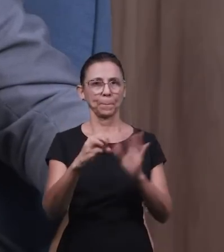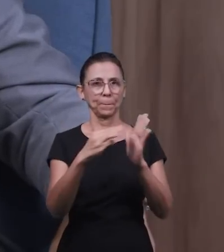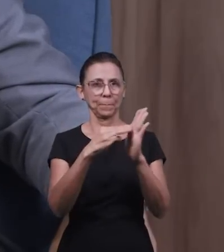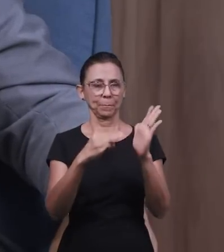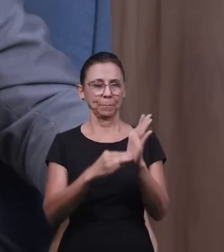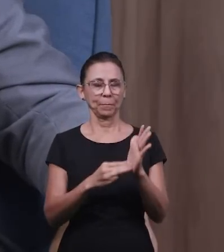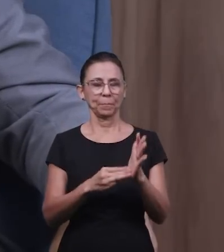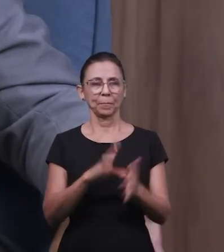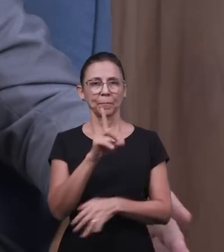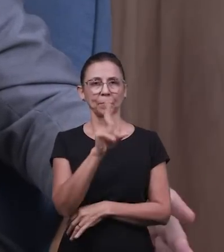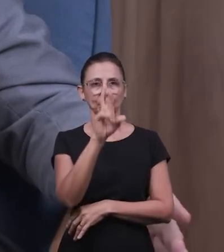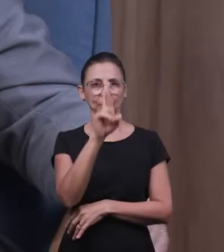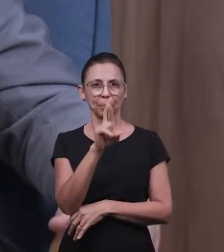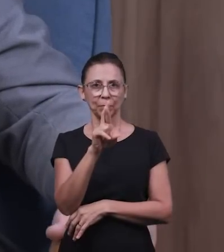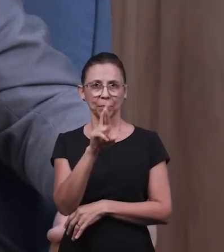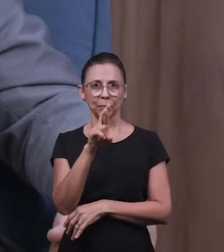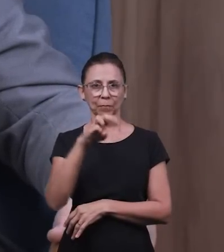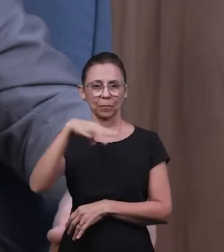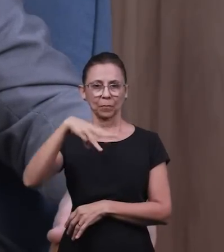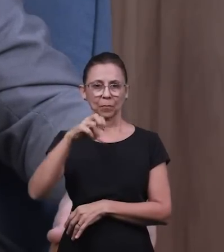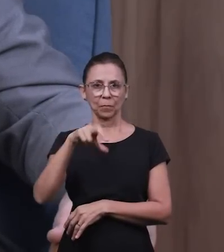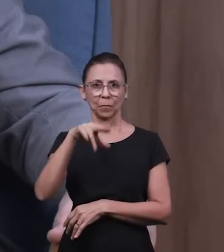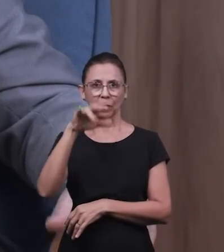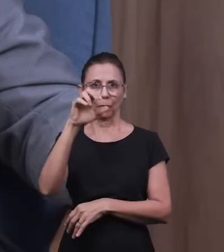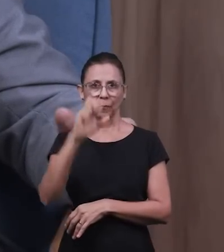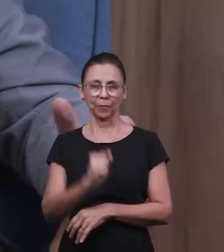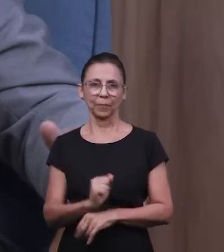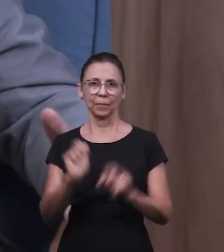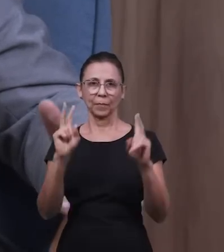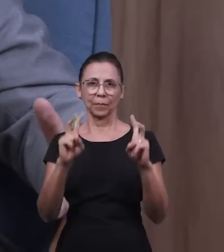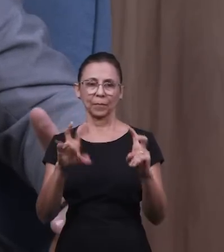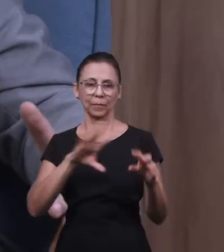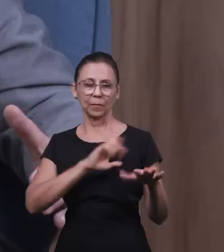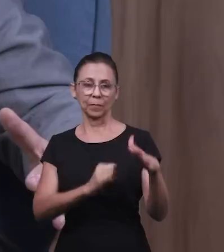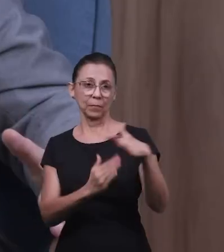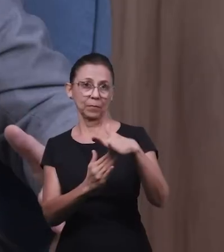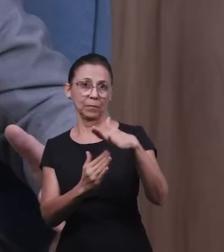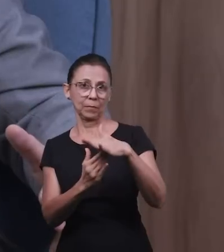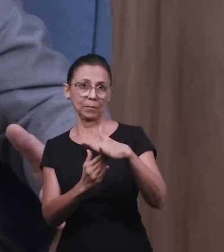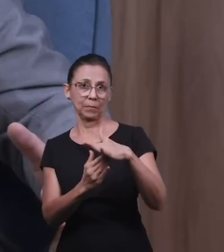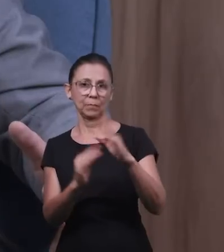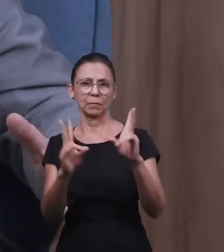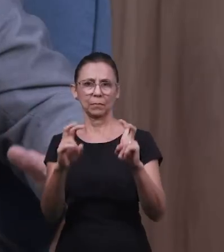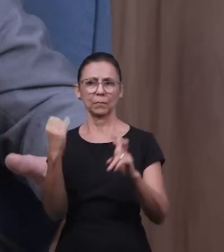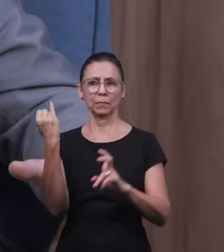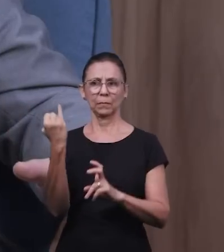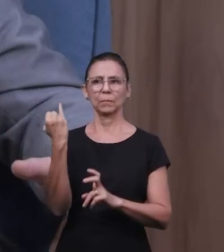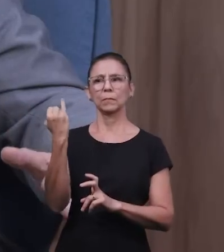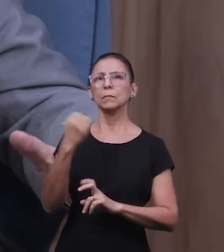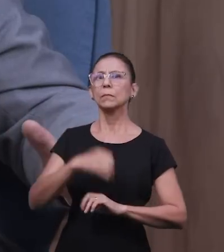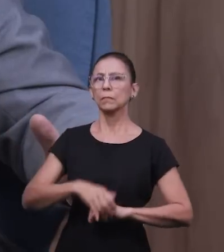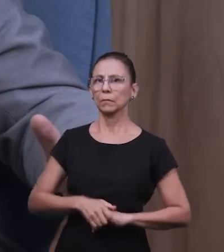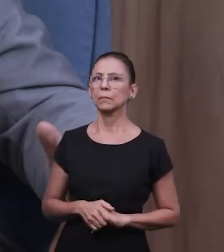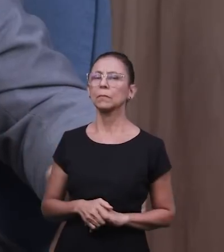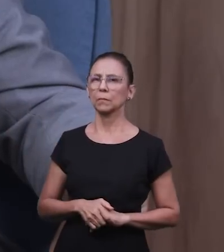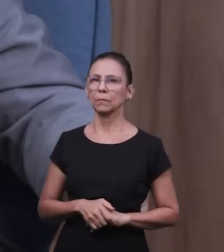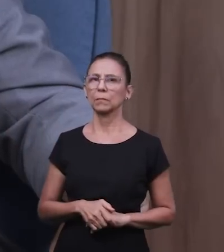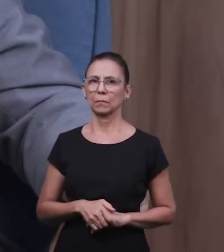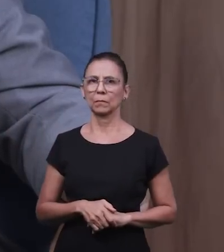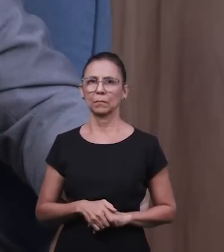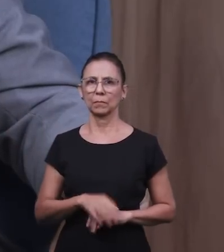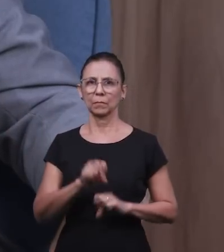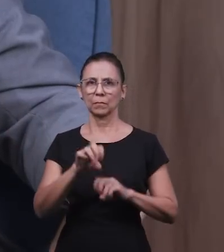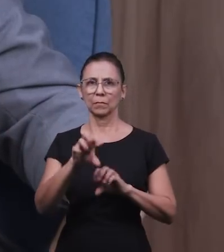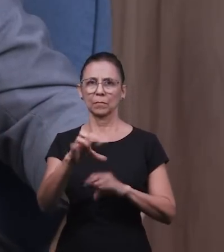quadro Organização e Método, a doutora Mônica Médici abordou o tema Amor e Limites. Esses temas são muito importantes